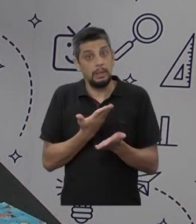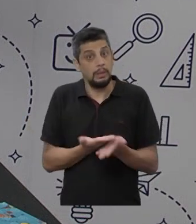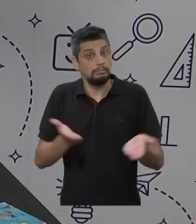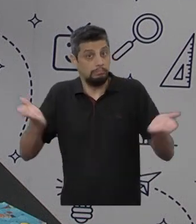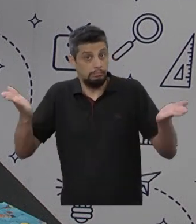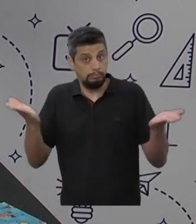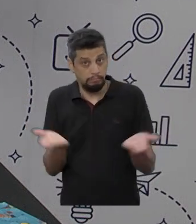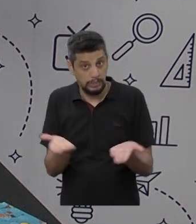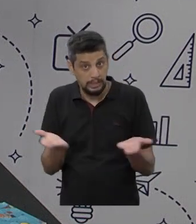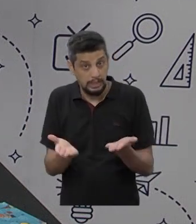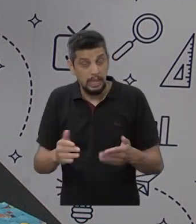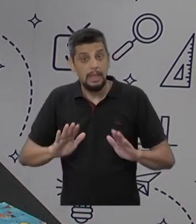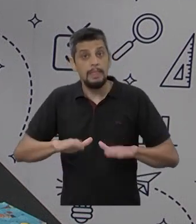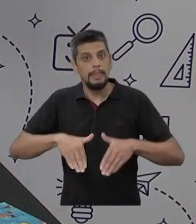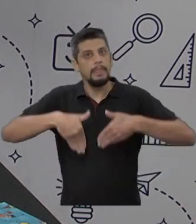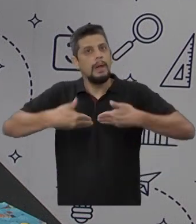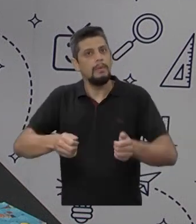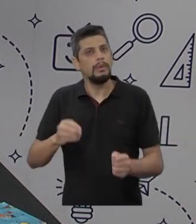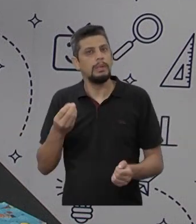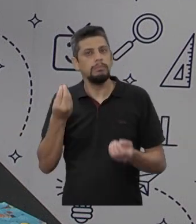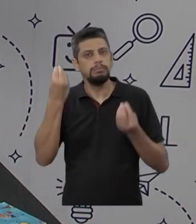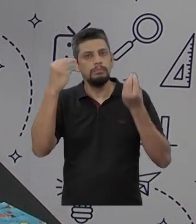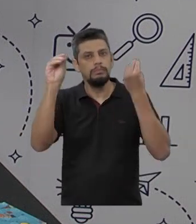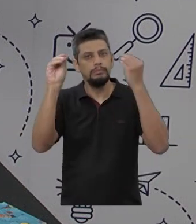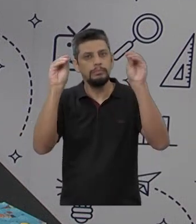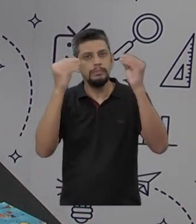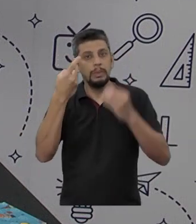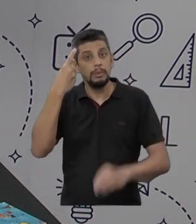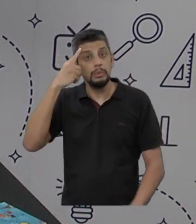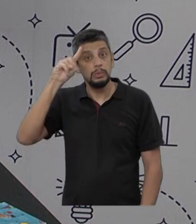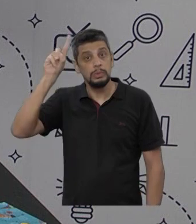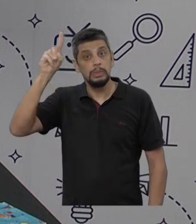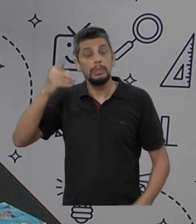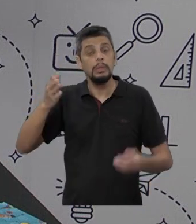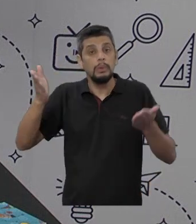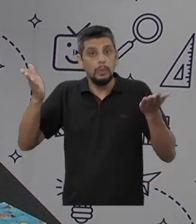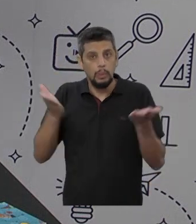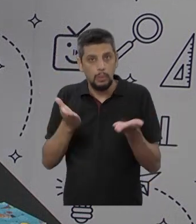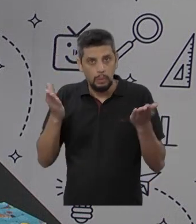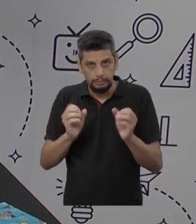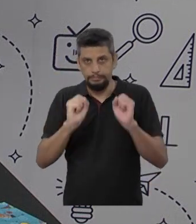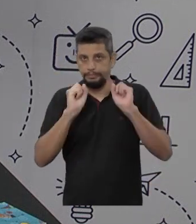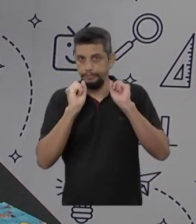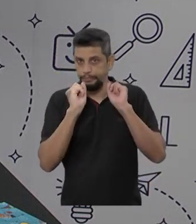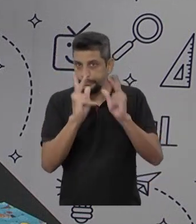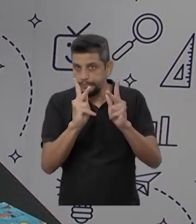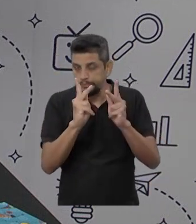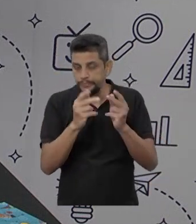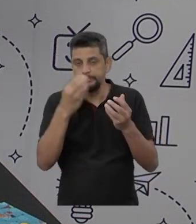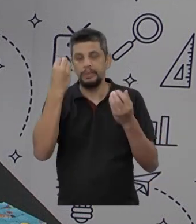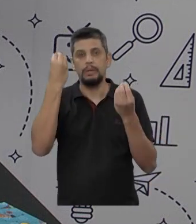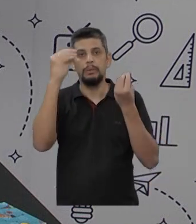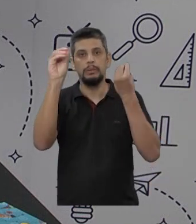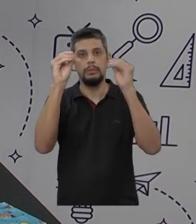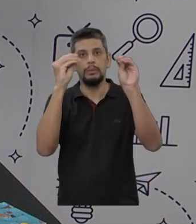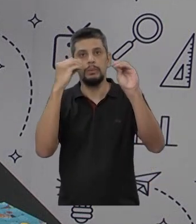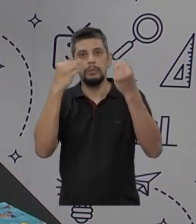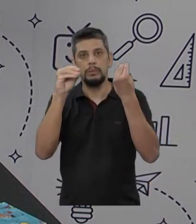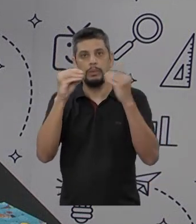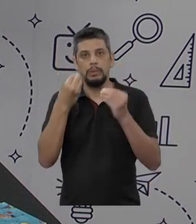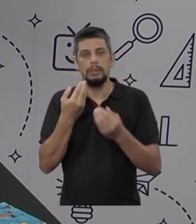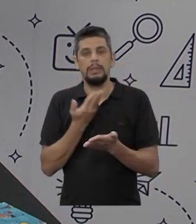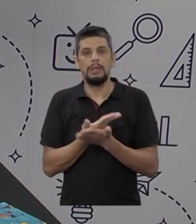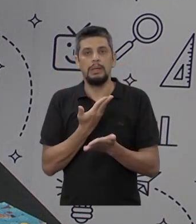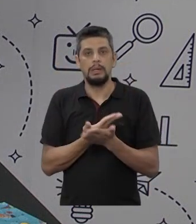de hoje. Então vocês vão colocar lá a data de hoje, certo? Vão colocar